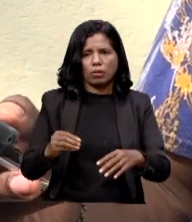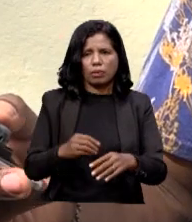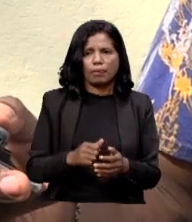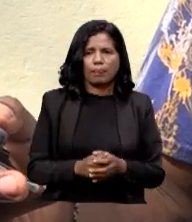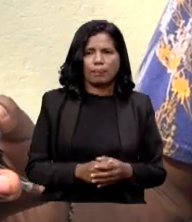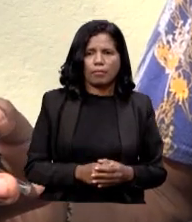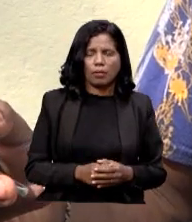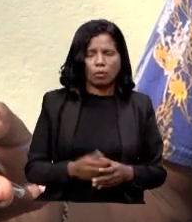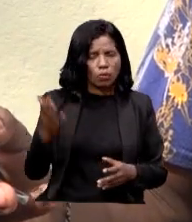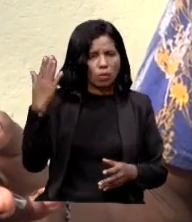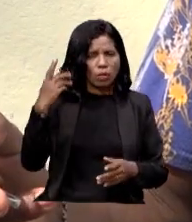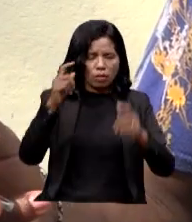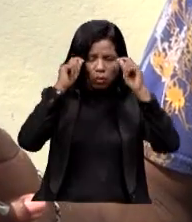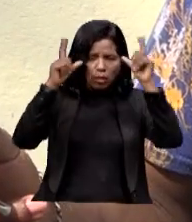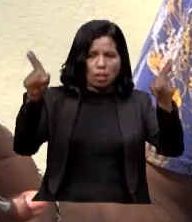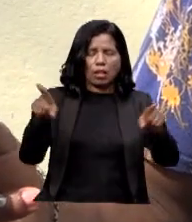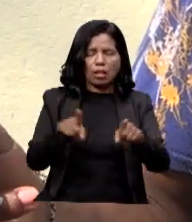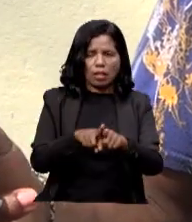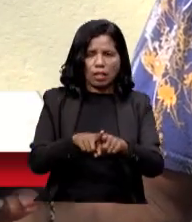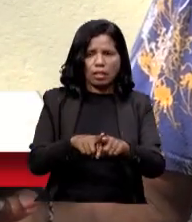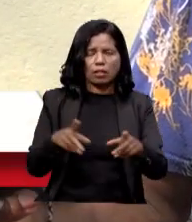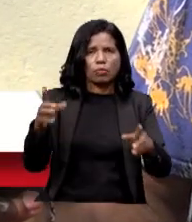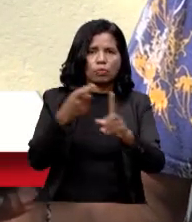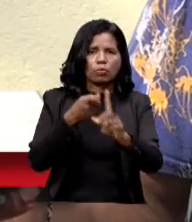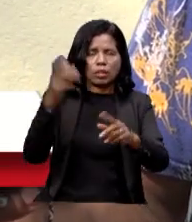Tomak nesta cadeia. Né? Os Lalehan, os Itassi,